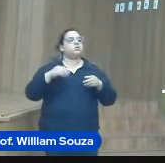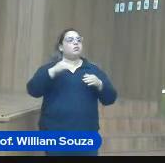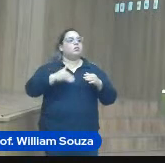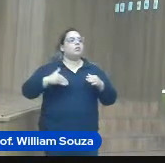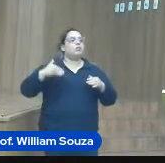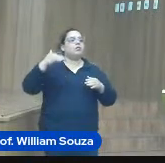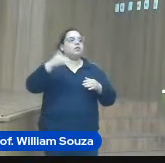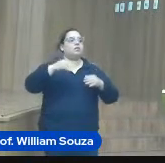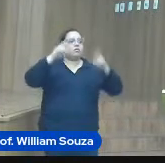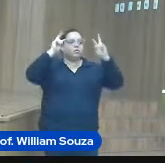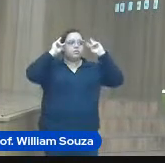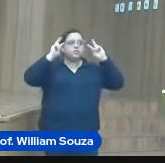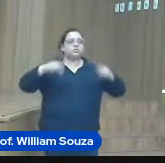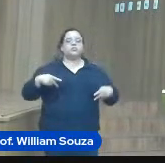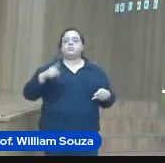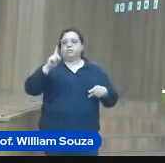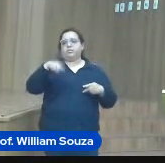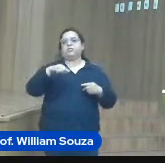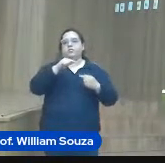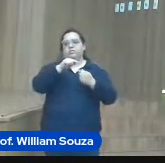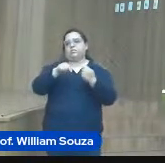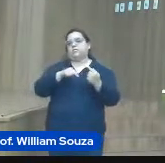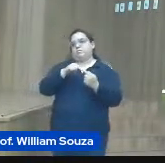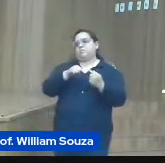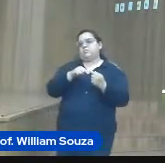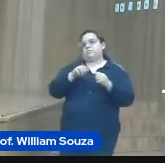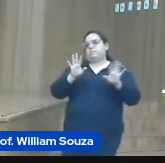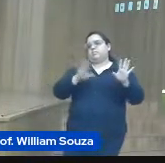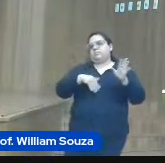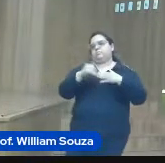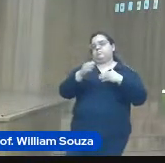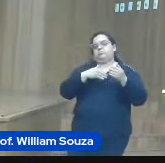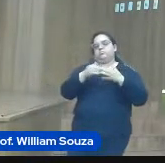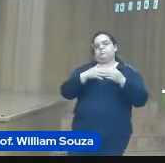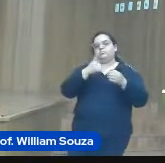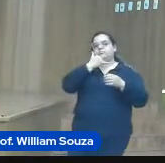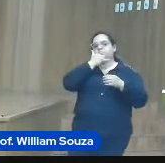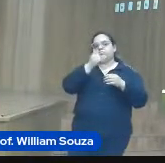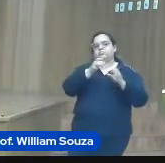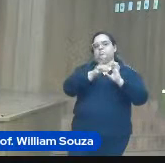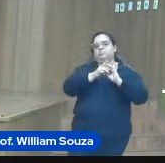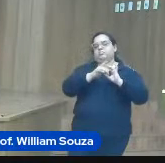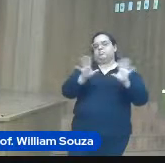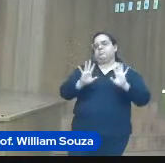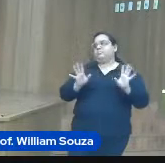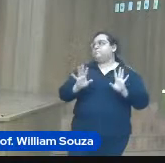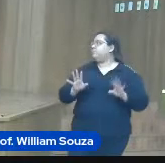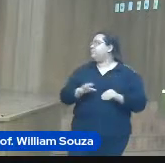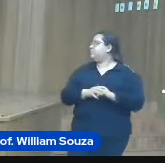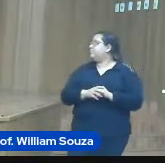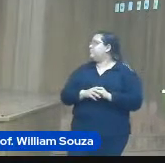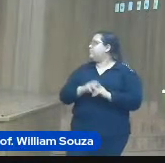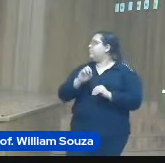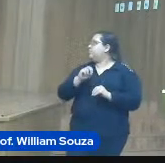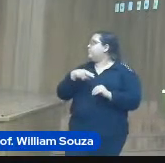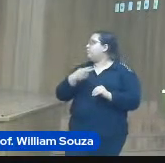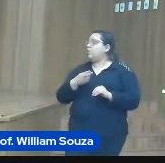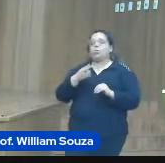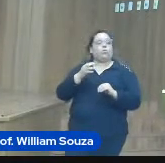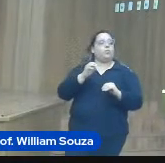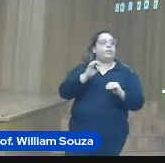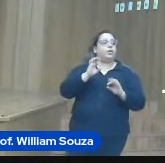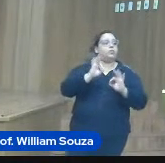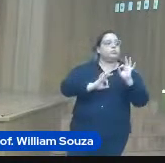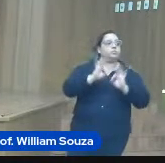Então, é objetiva, porque não depende de ninguém. Ou então, pelo jogo formal. Se